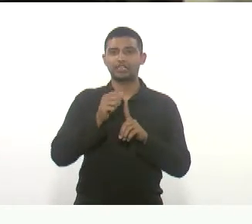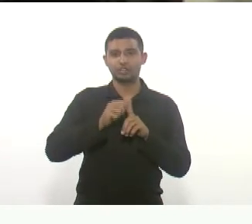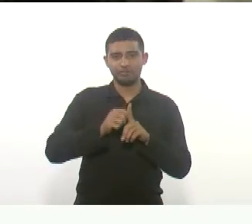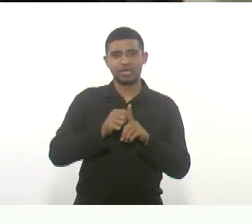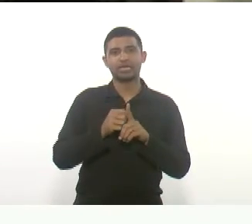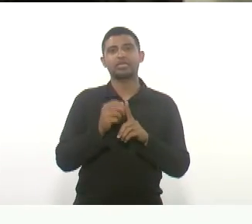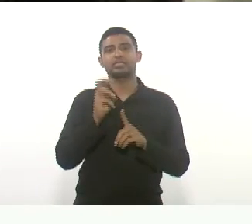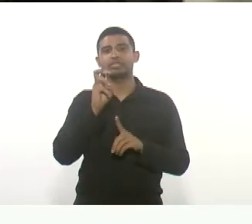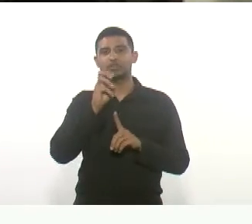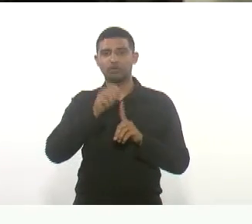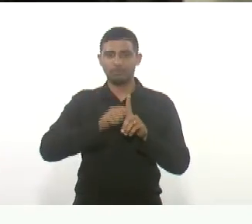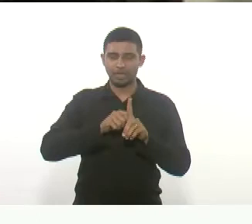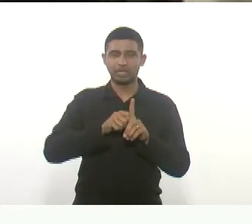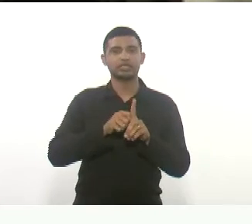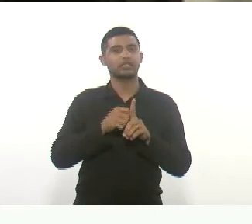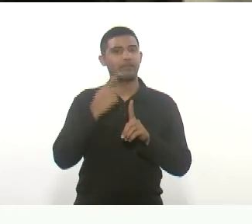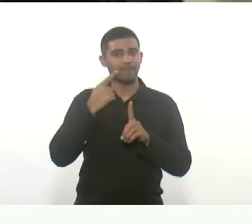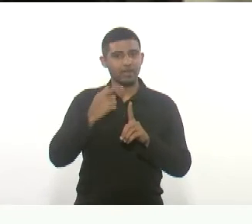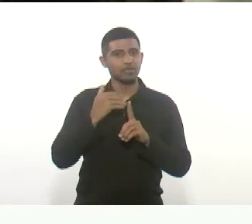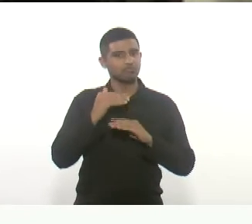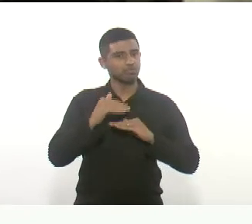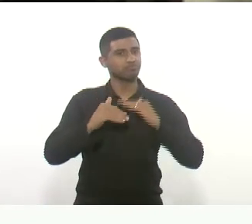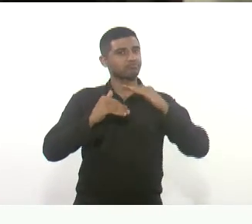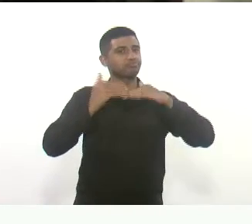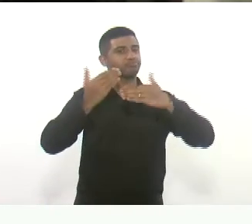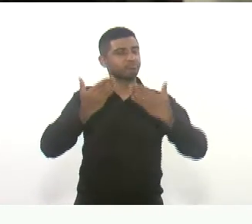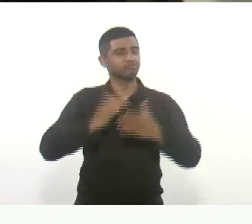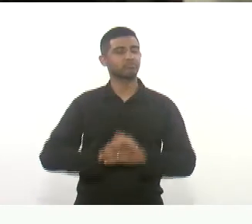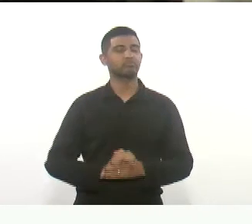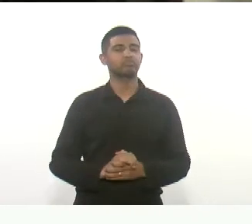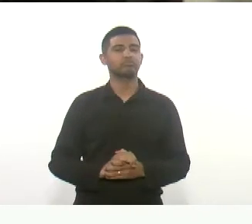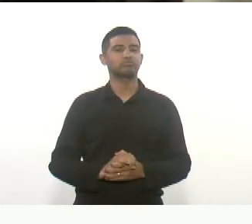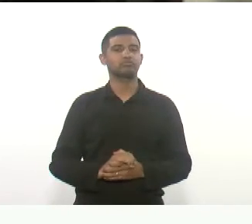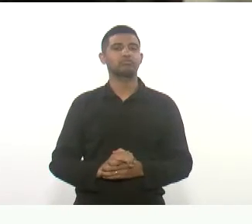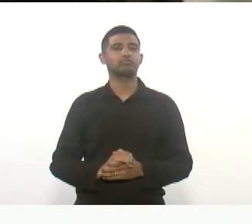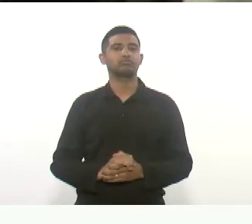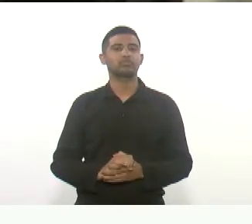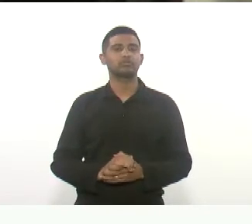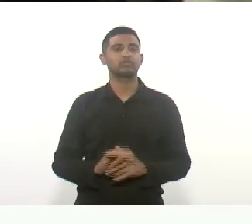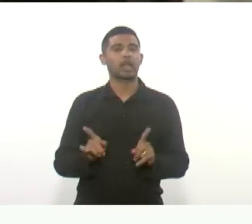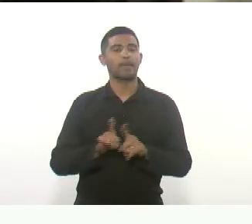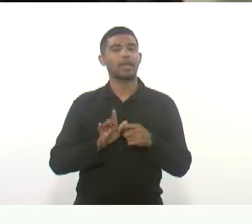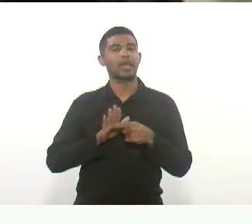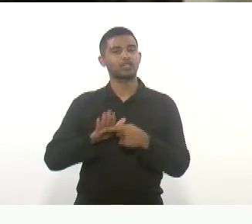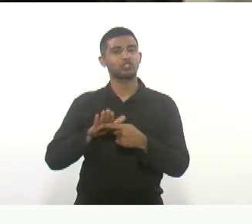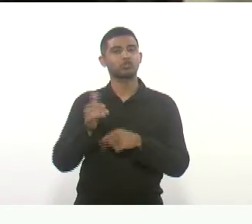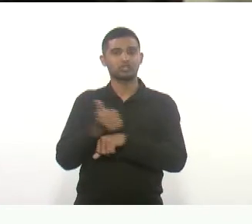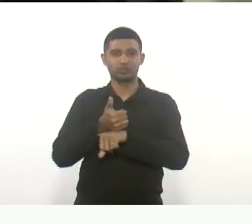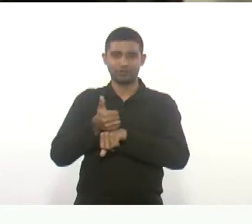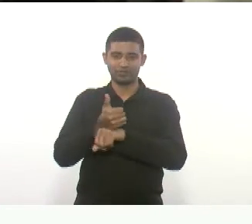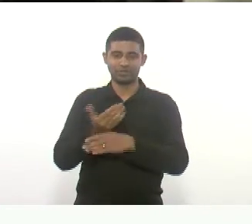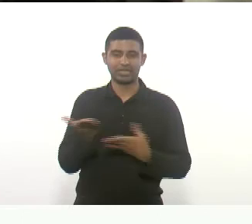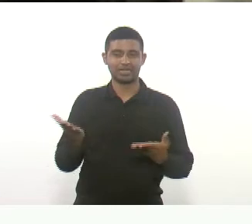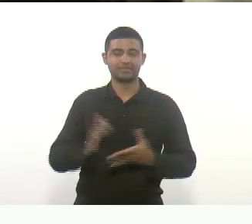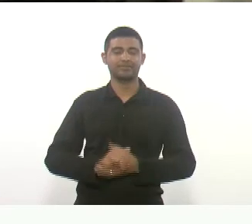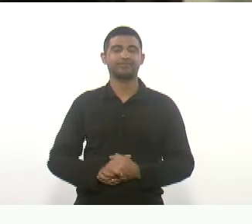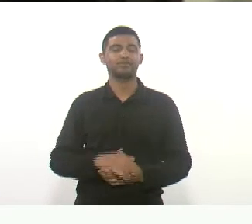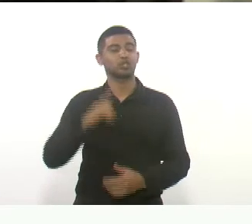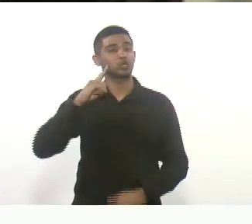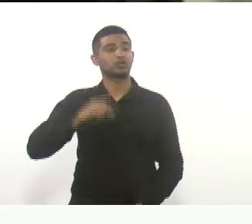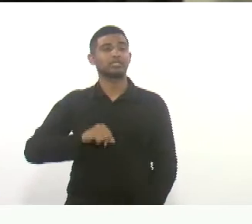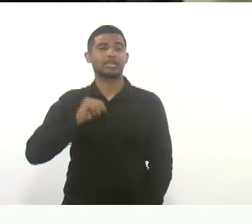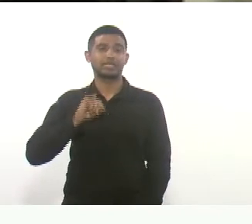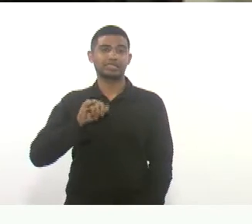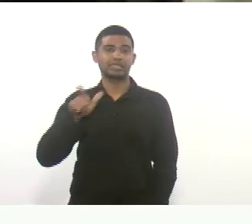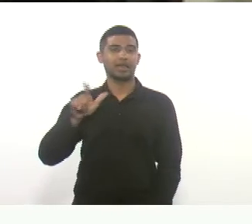que estão avançando, e isso de alguma forma agrega a remuneração dos nossos profissionais. Não sei se a deputada Alana